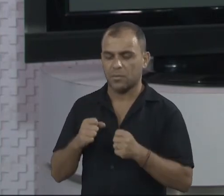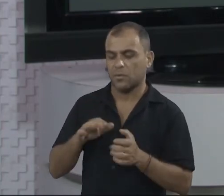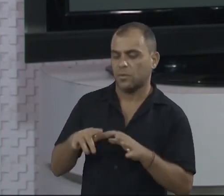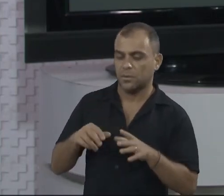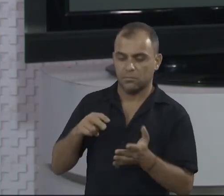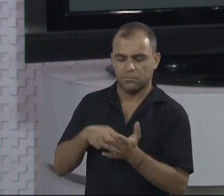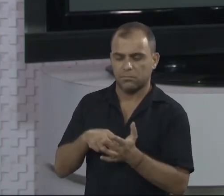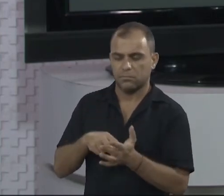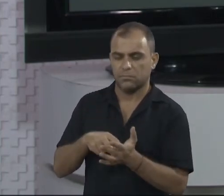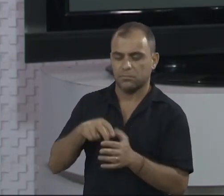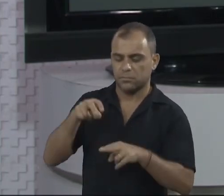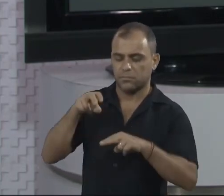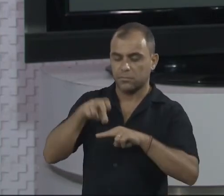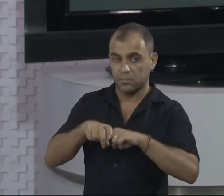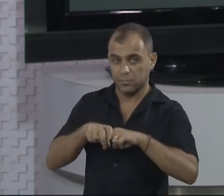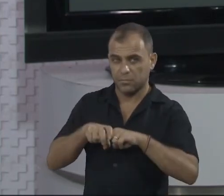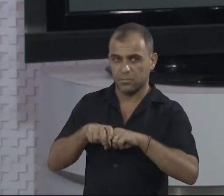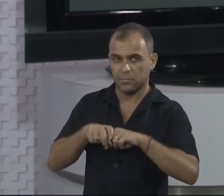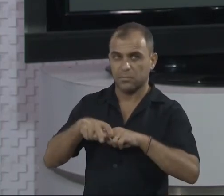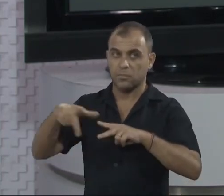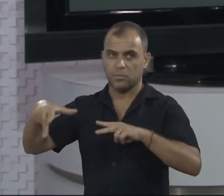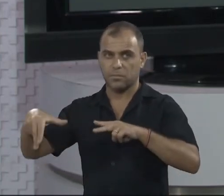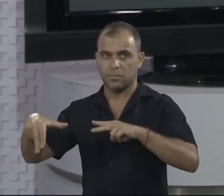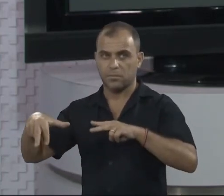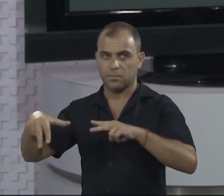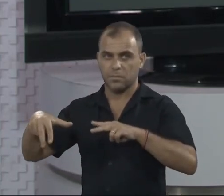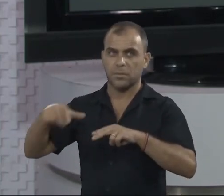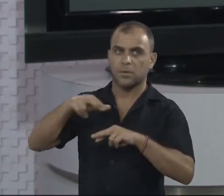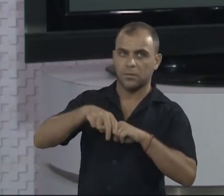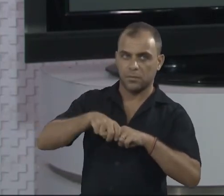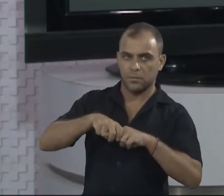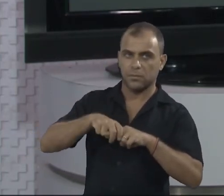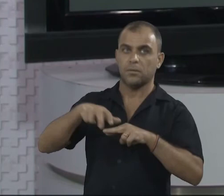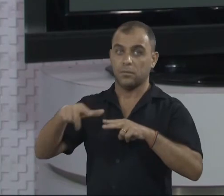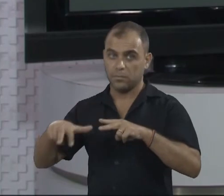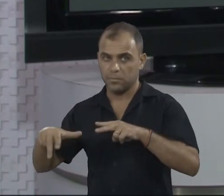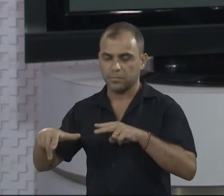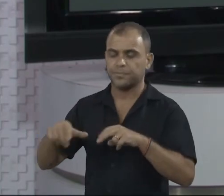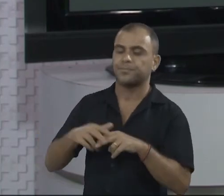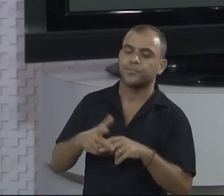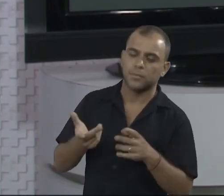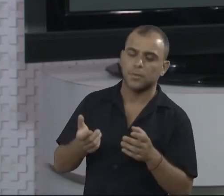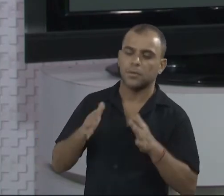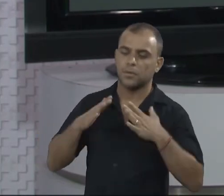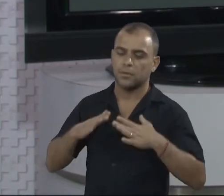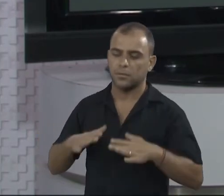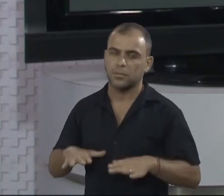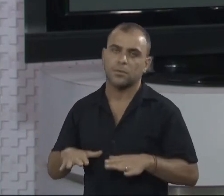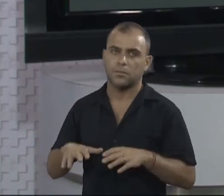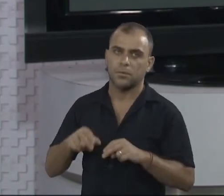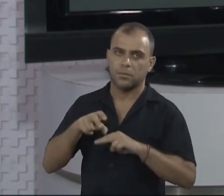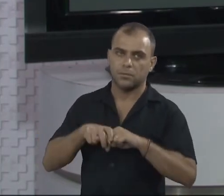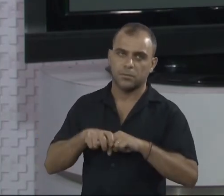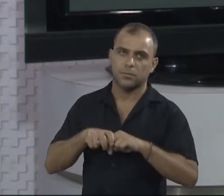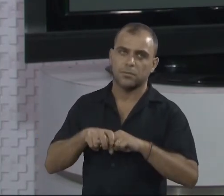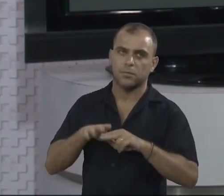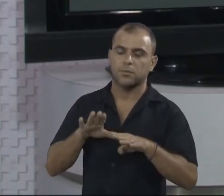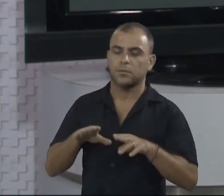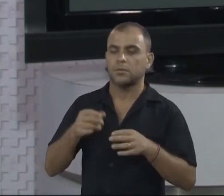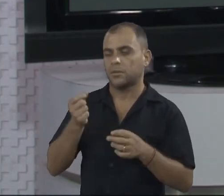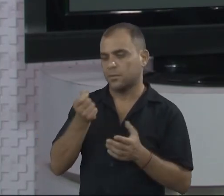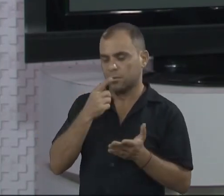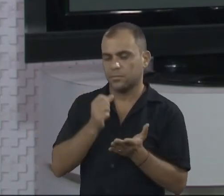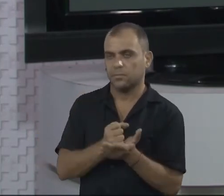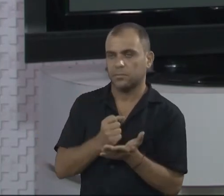das lícitas. E aí a gente tem as alucinógenas, por fim, como o nome já diz também, causa